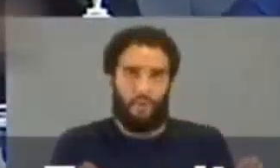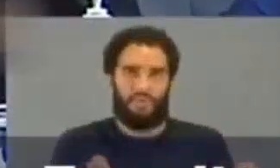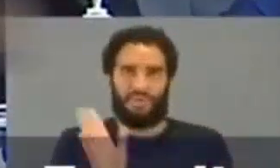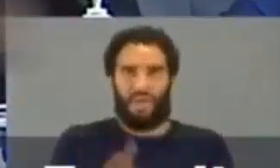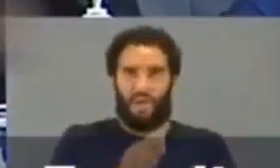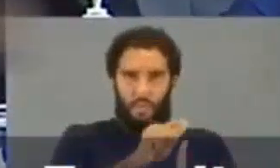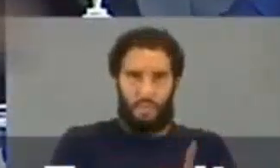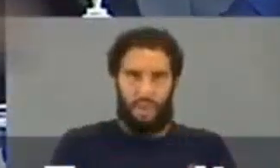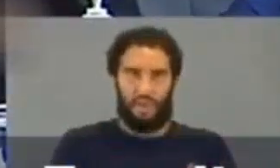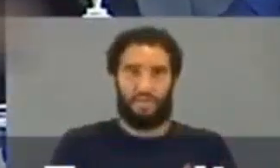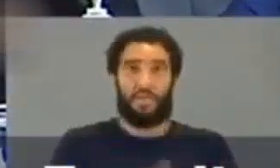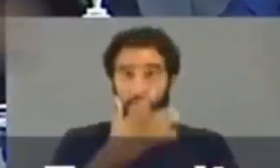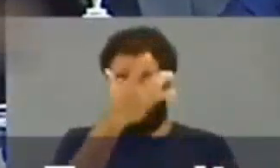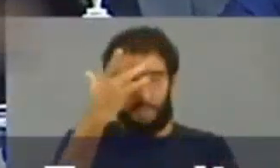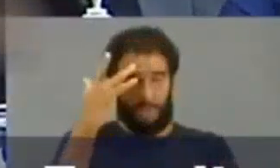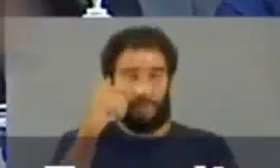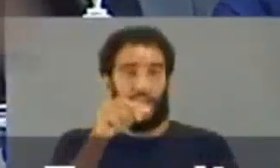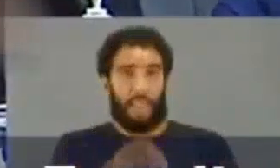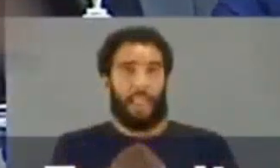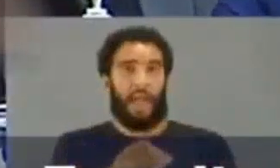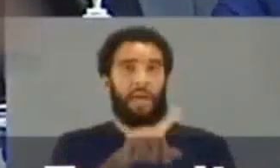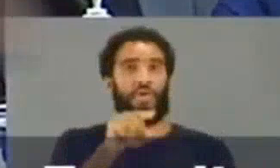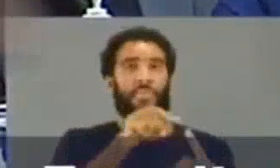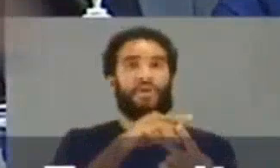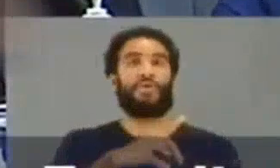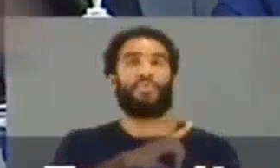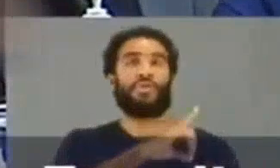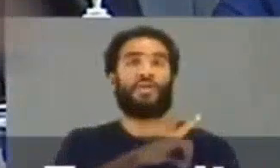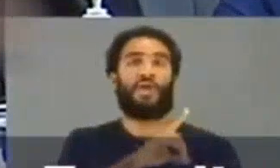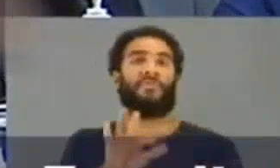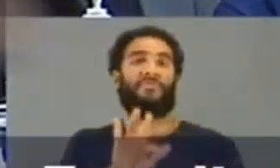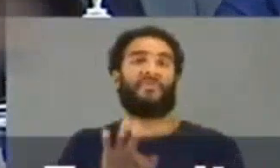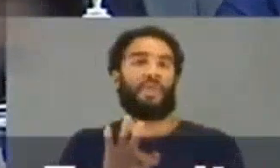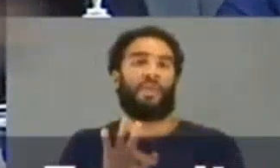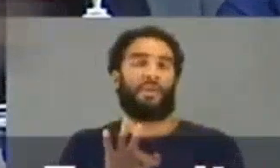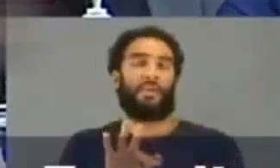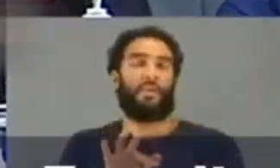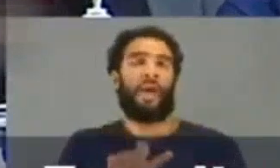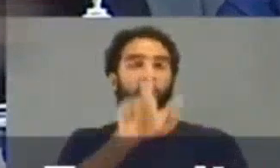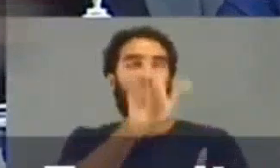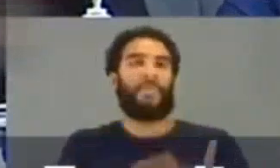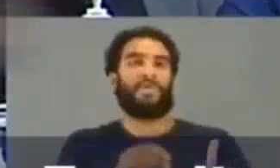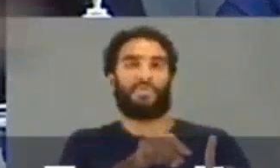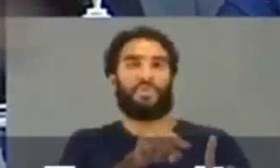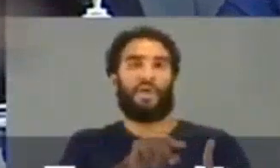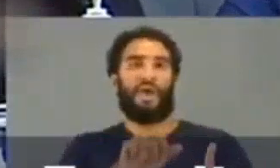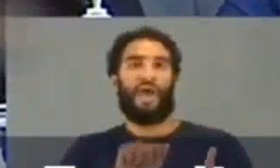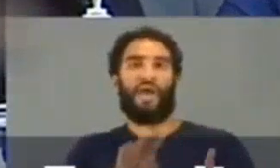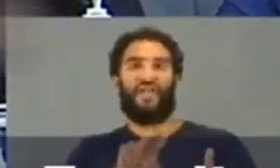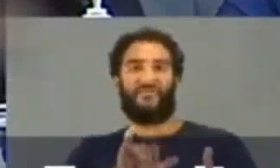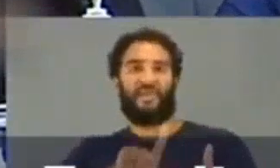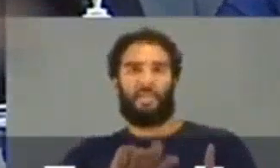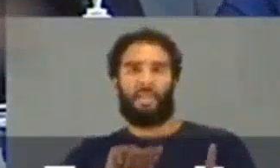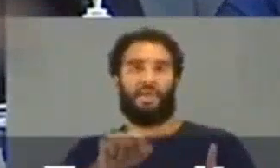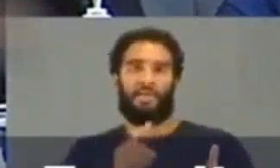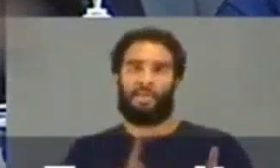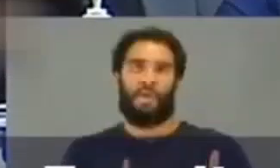mês. E quem era o chefe da missão lá era um delegado federal. Não era o Ávila não era o chefe do